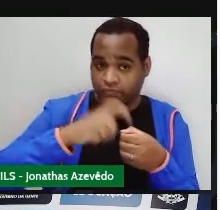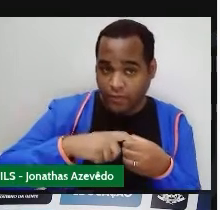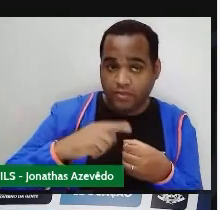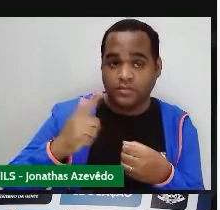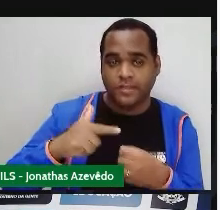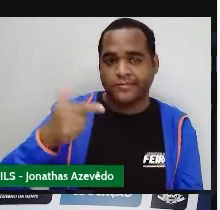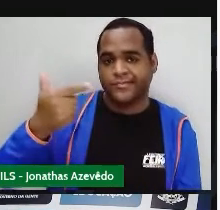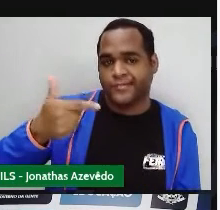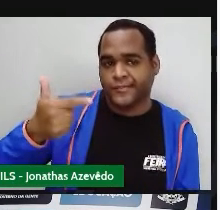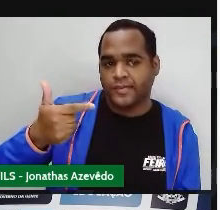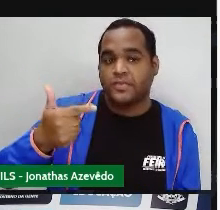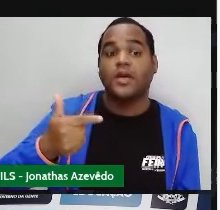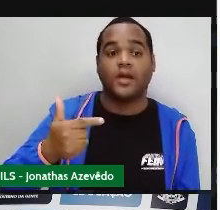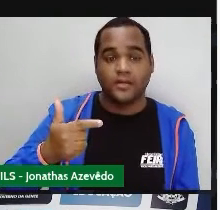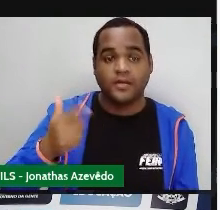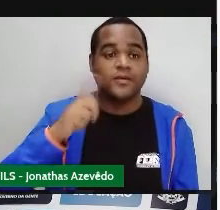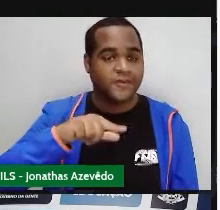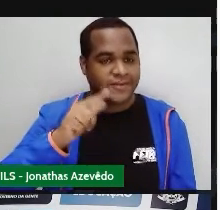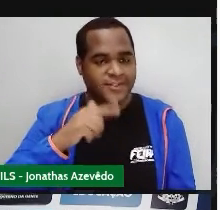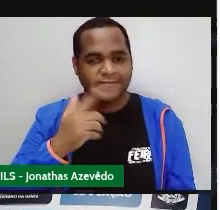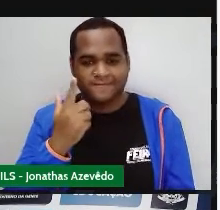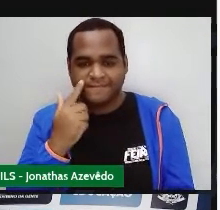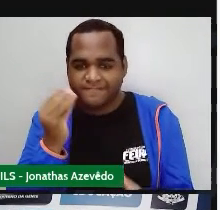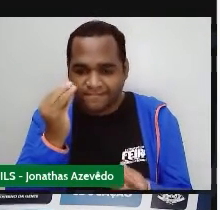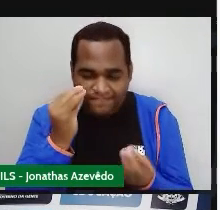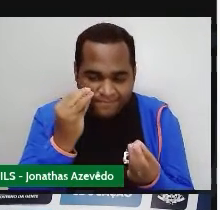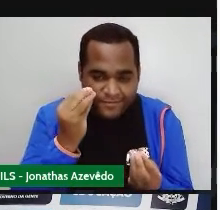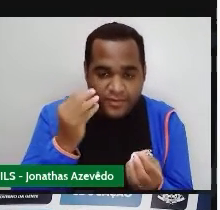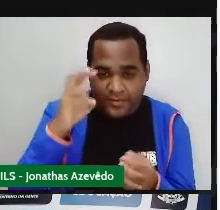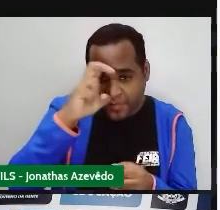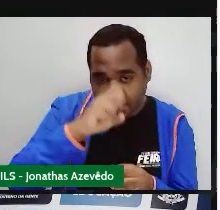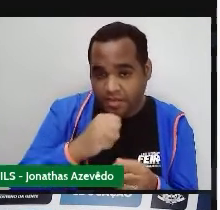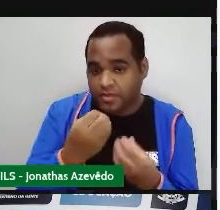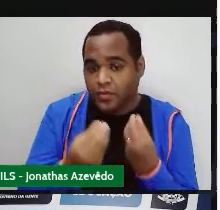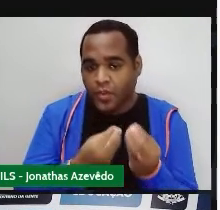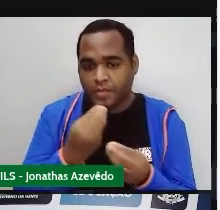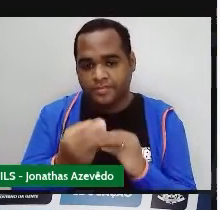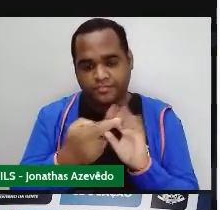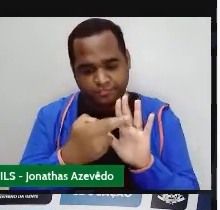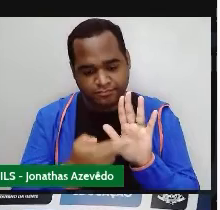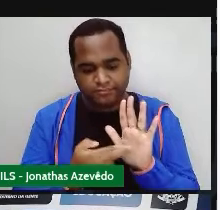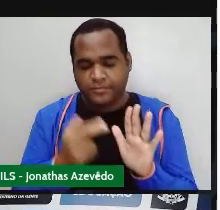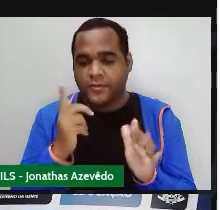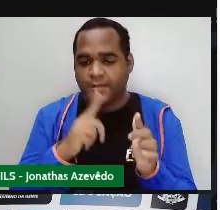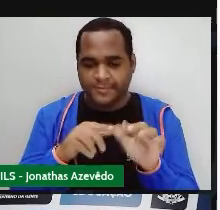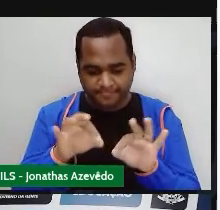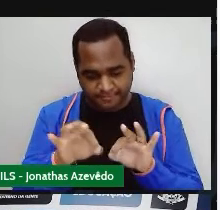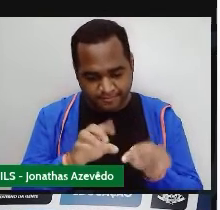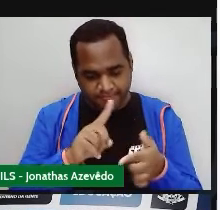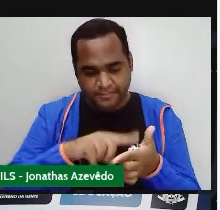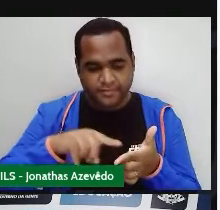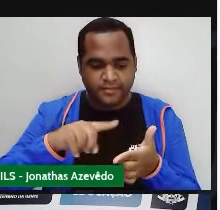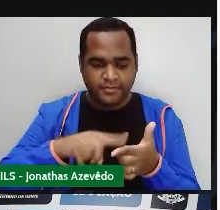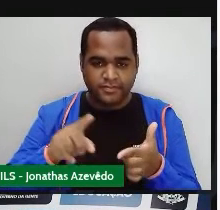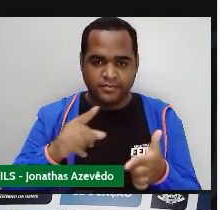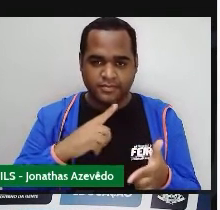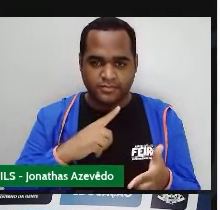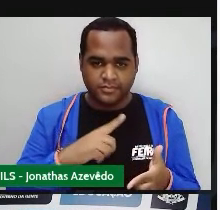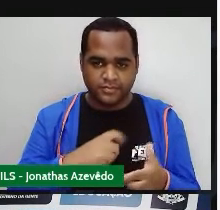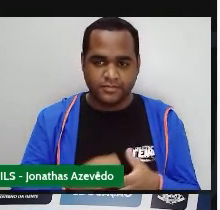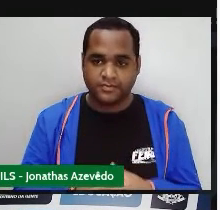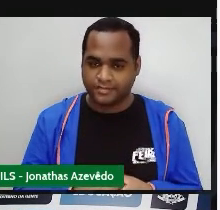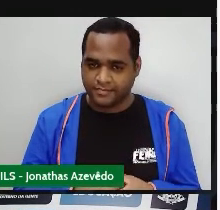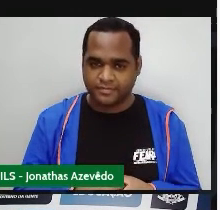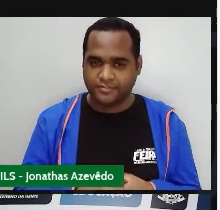para o segundo passo e tenta né é criar um outro plano para resolver o problema tá a gente acabou